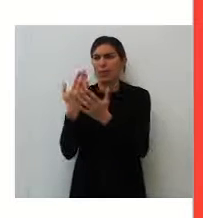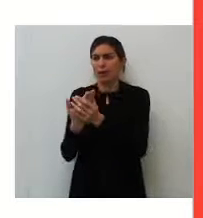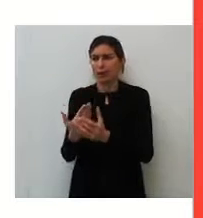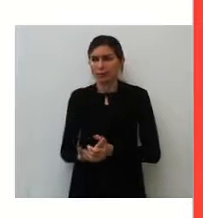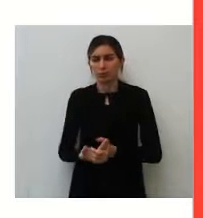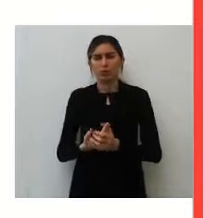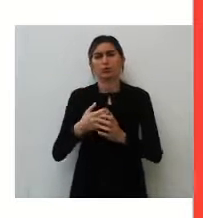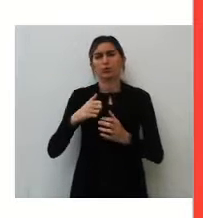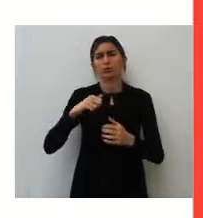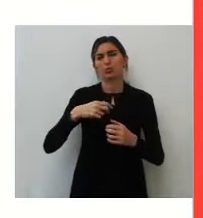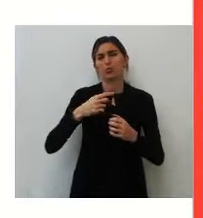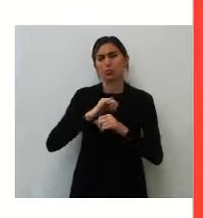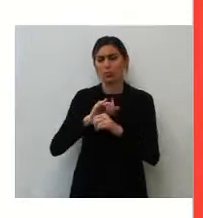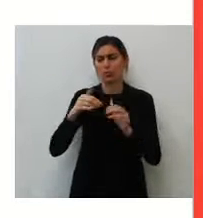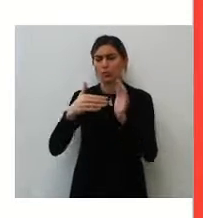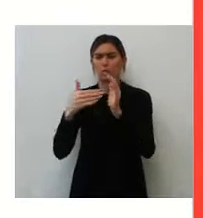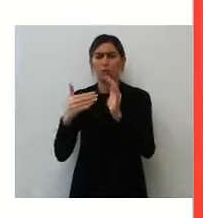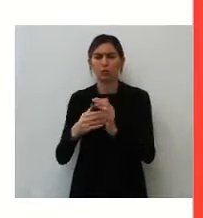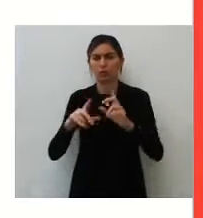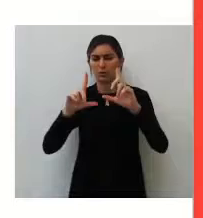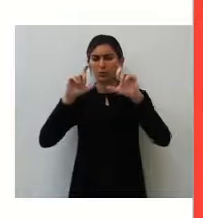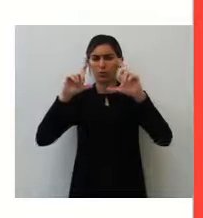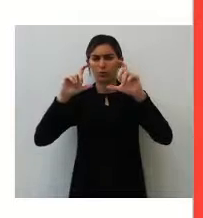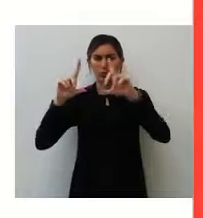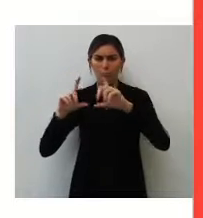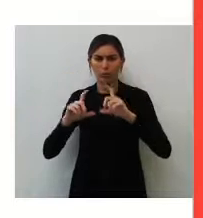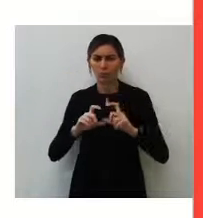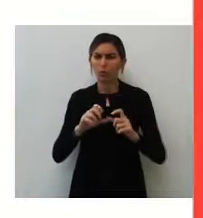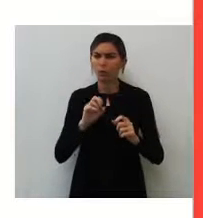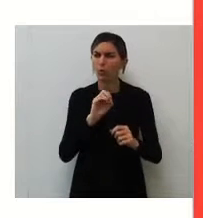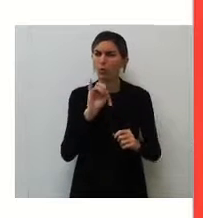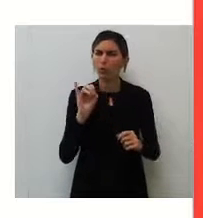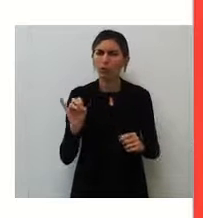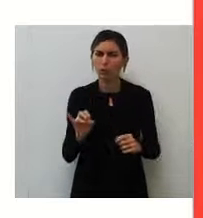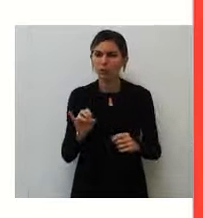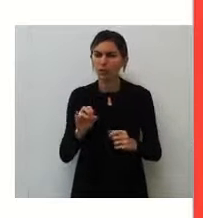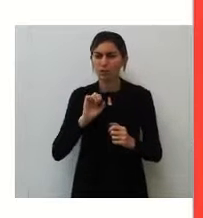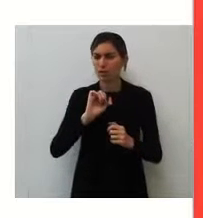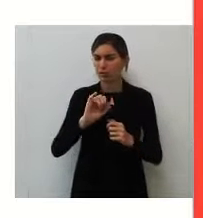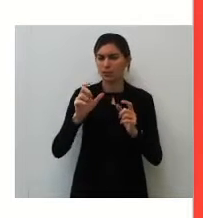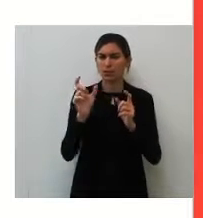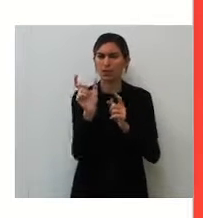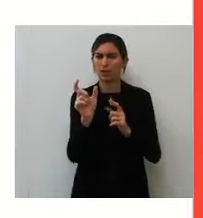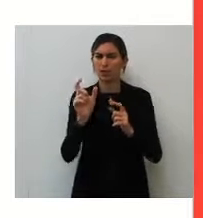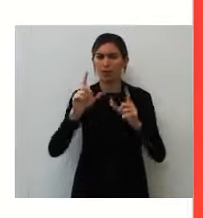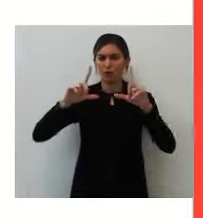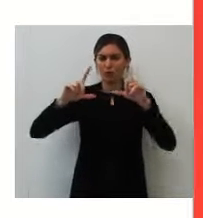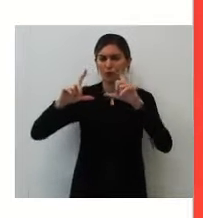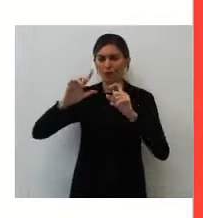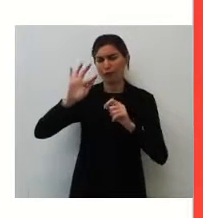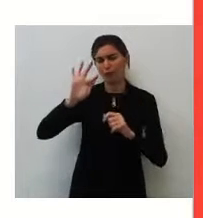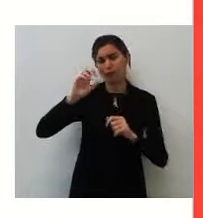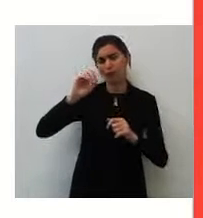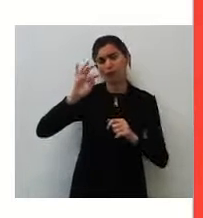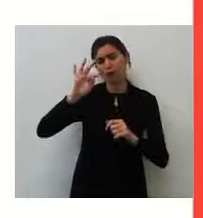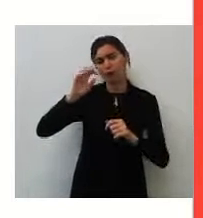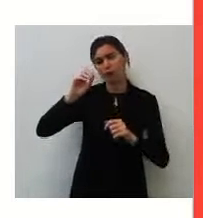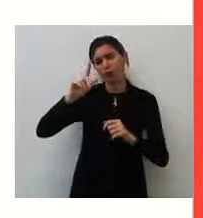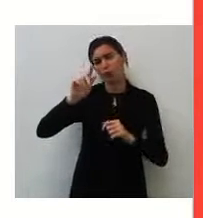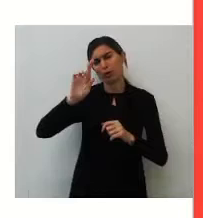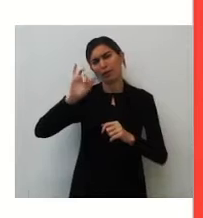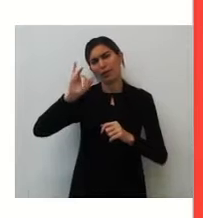remeto-lhe nossas últimas fotografias oi se a palavra é fotografia